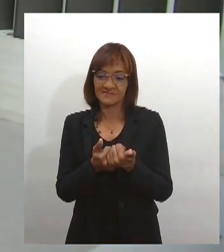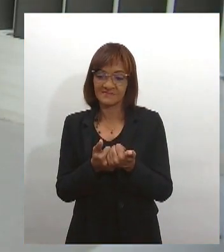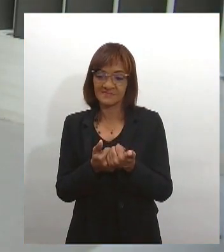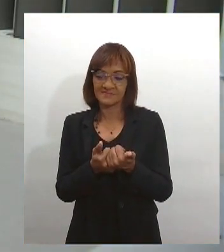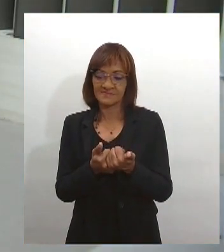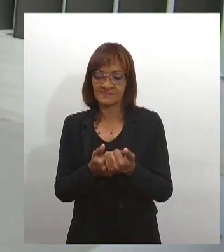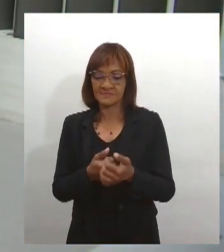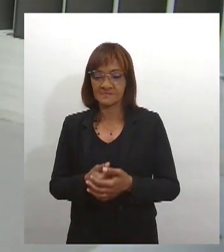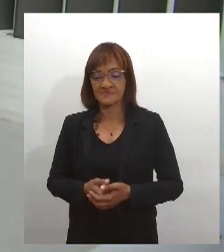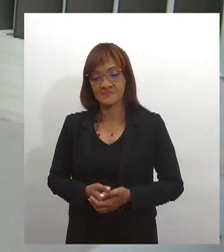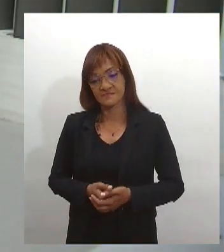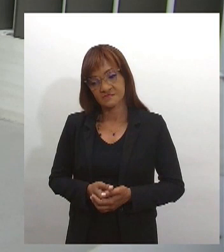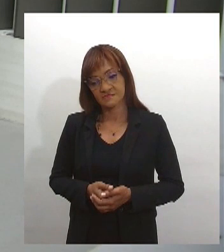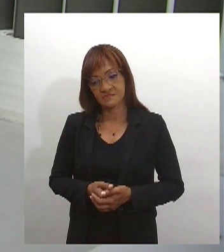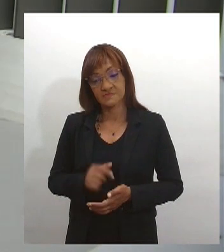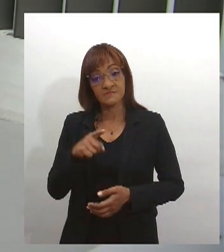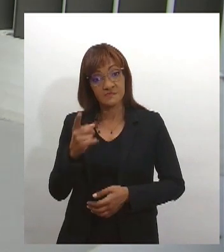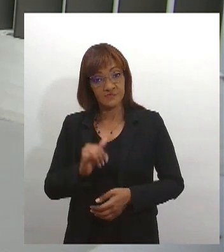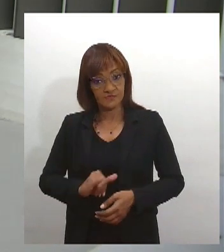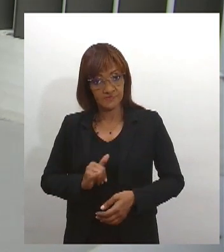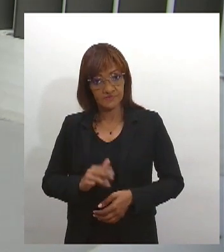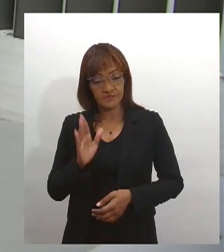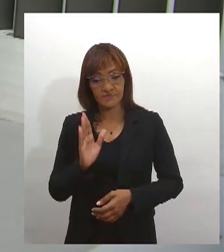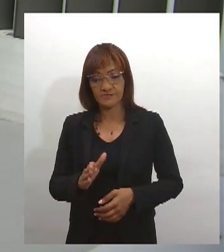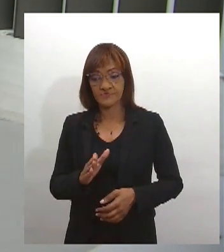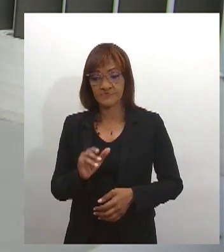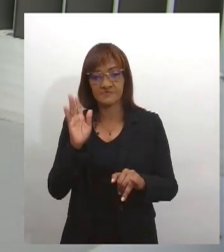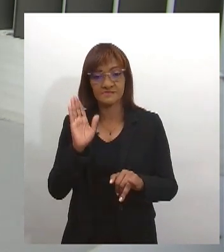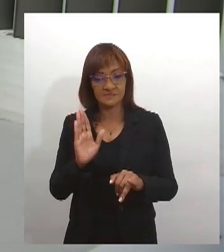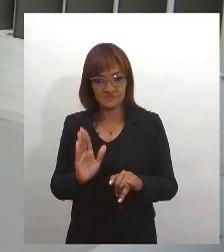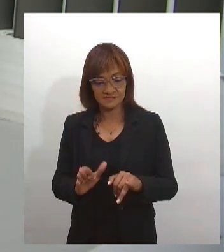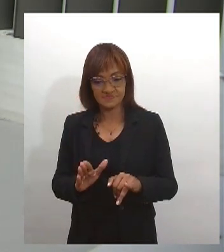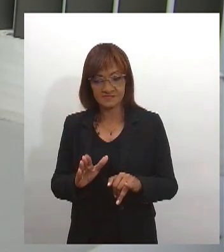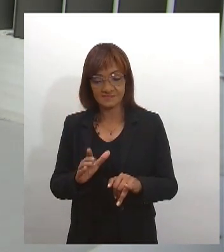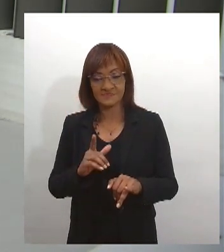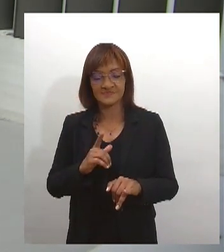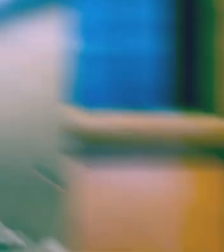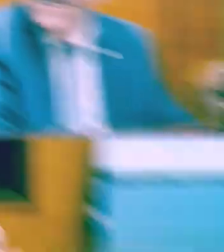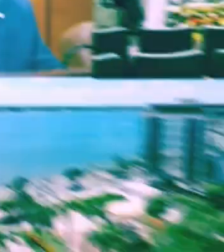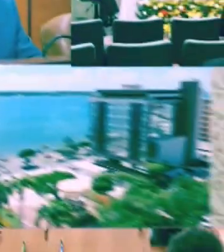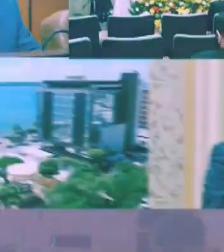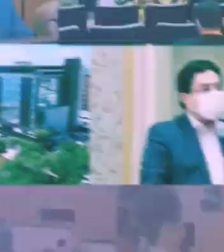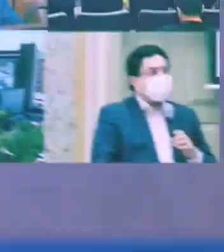A seguir, os dados do IBGE sobre as pessoas com deficiência. Nós voltamos já.